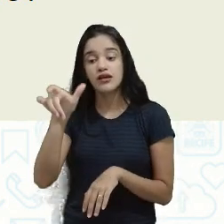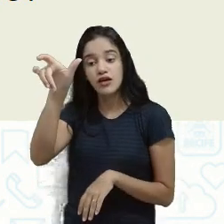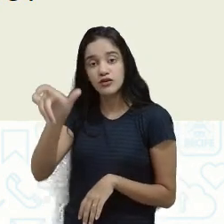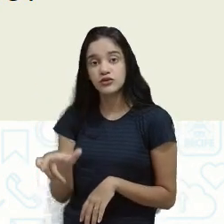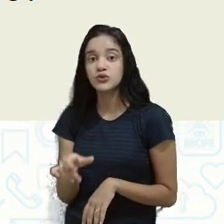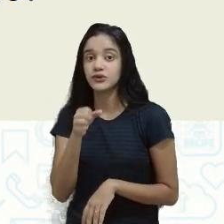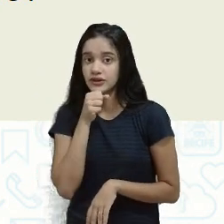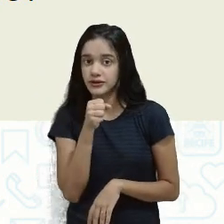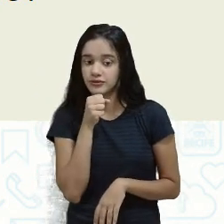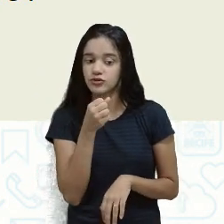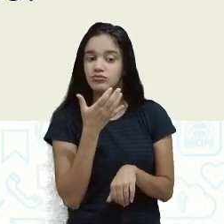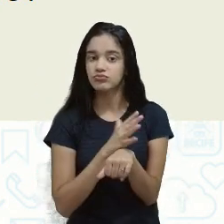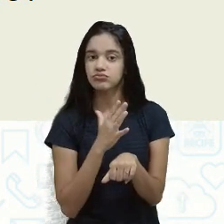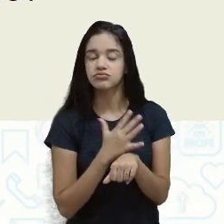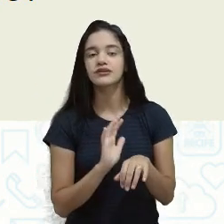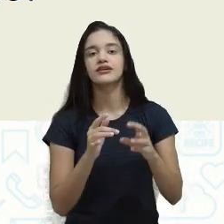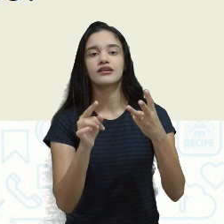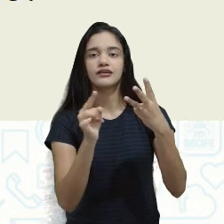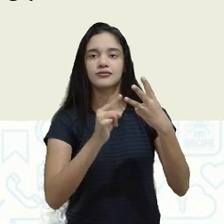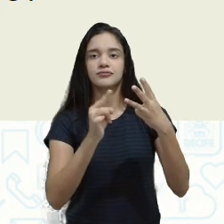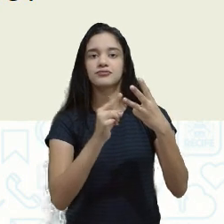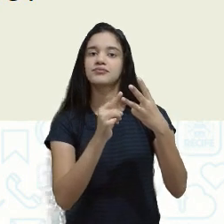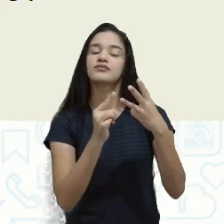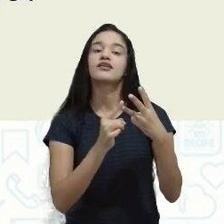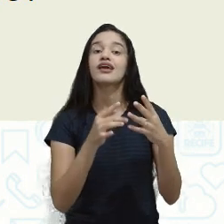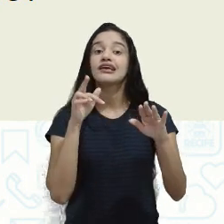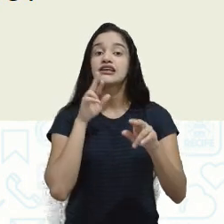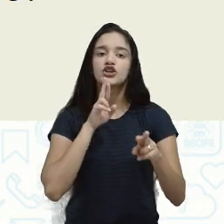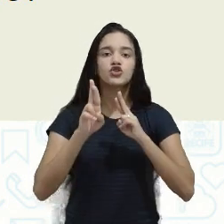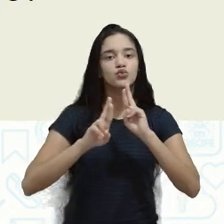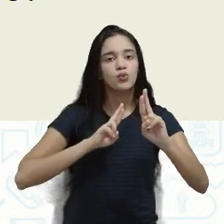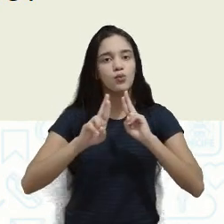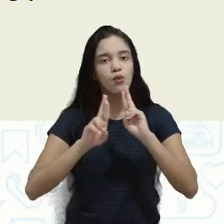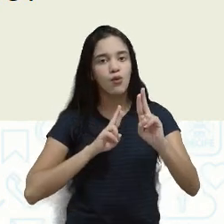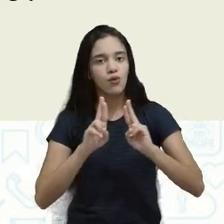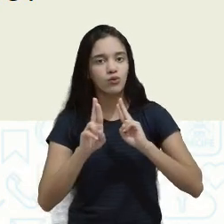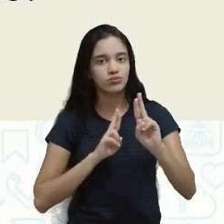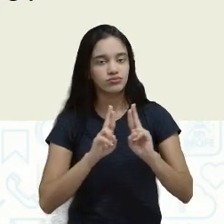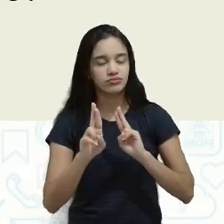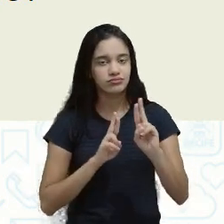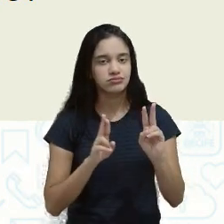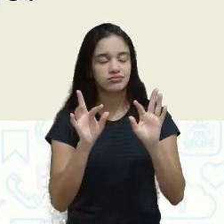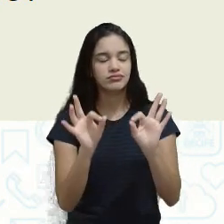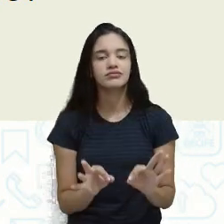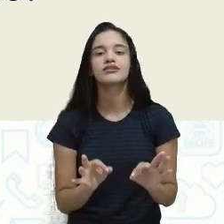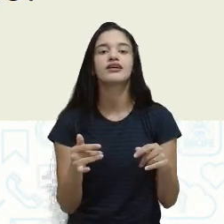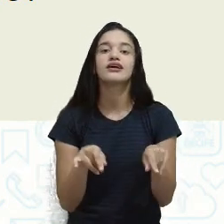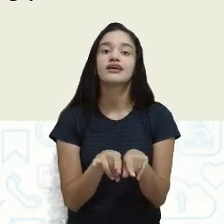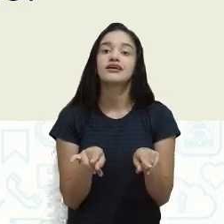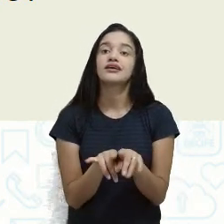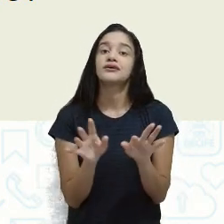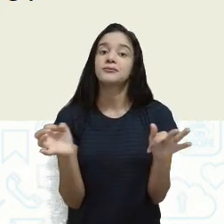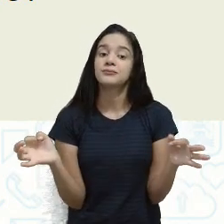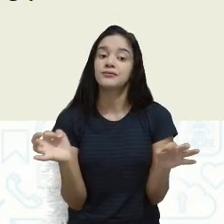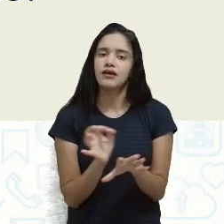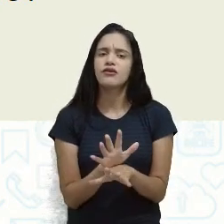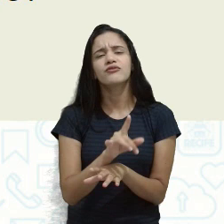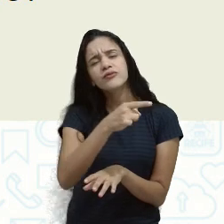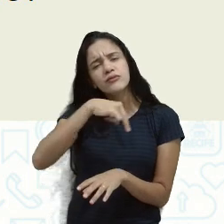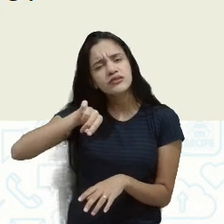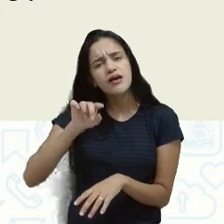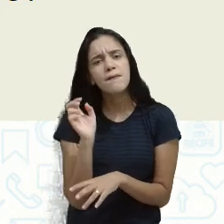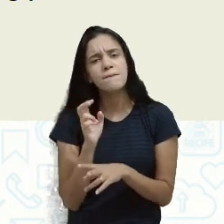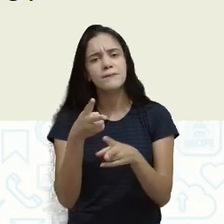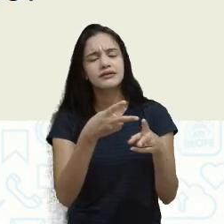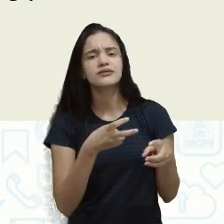entrevistador faz, não é? E as respostas do entrevistado, não é? E uma conclusão. E vocês perceberam